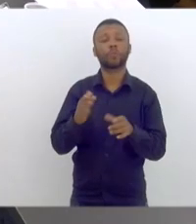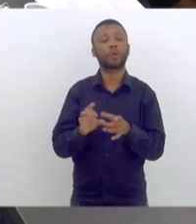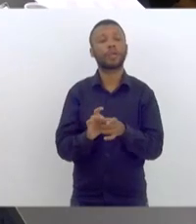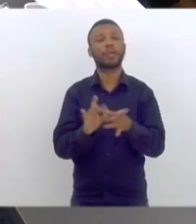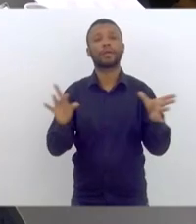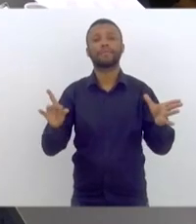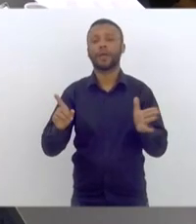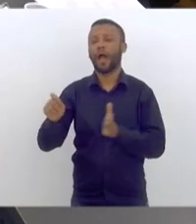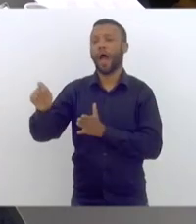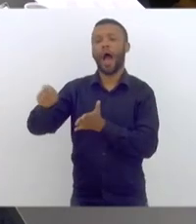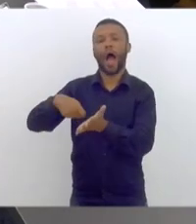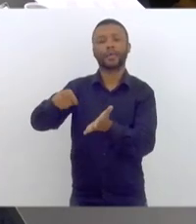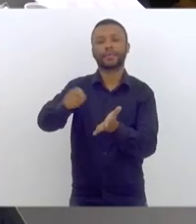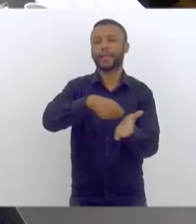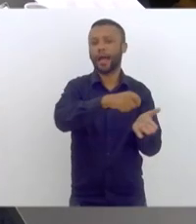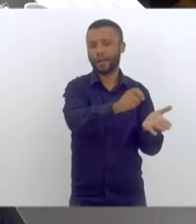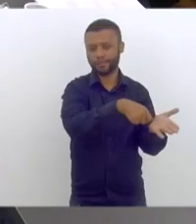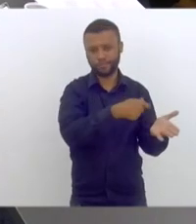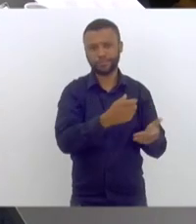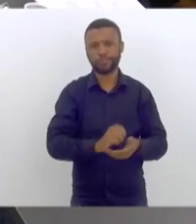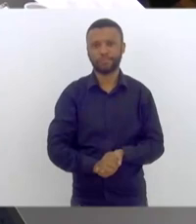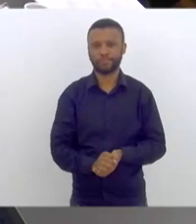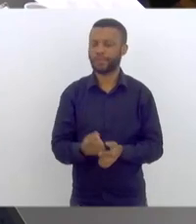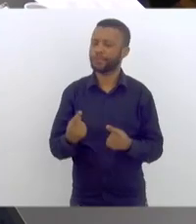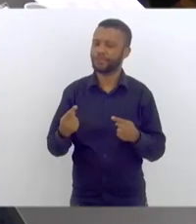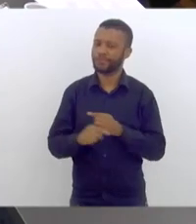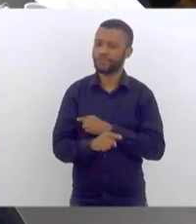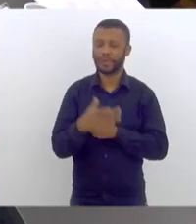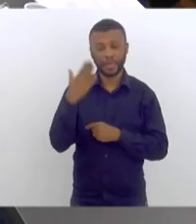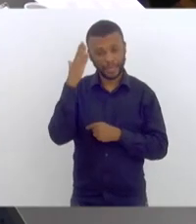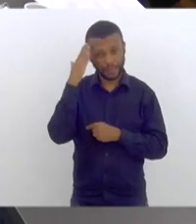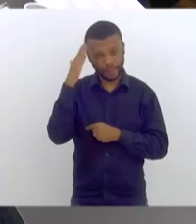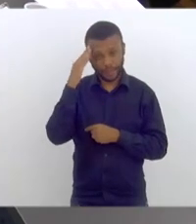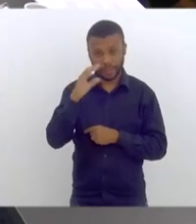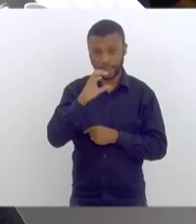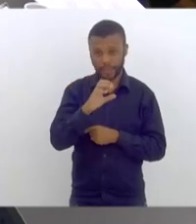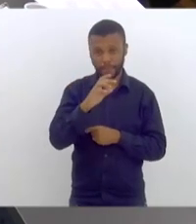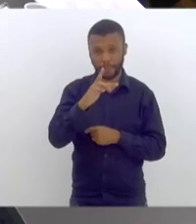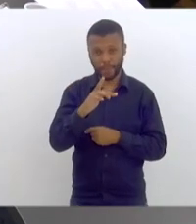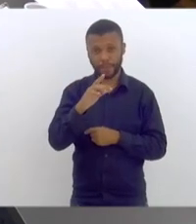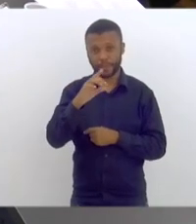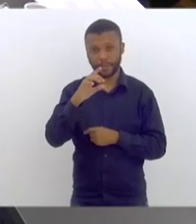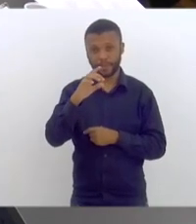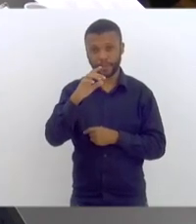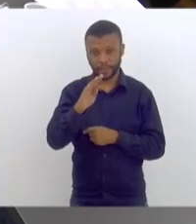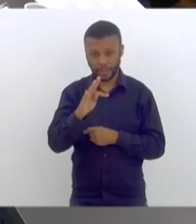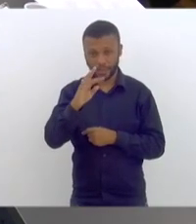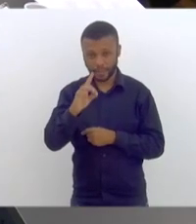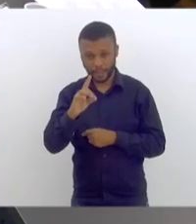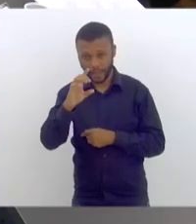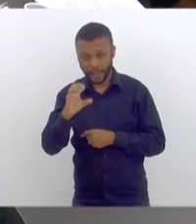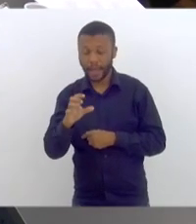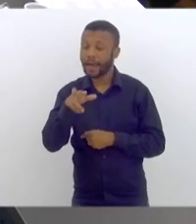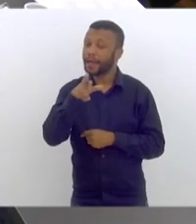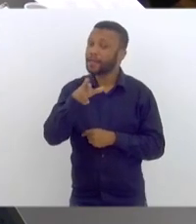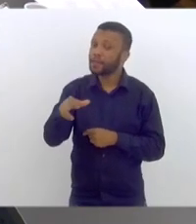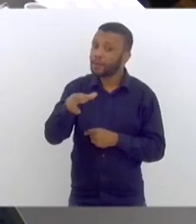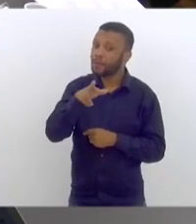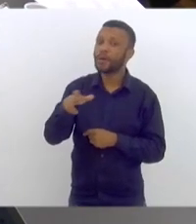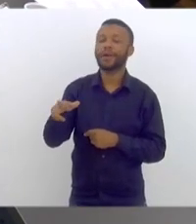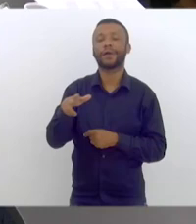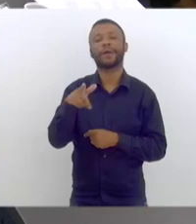eu acho absolutamente incoerente Apesar de eu saber que essa ppde não é né esse